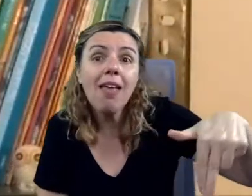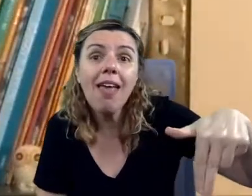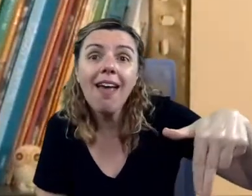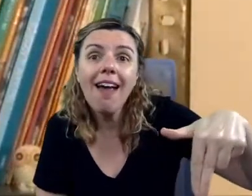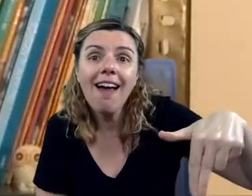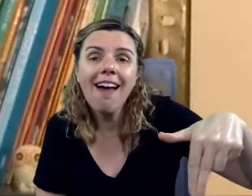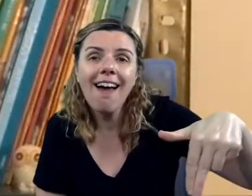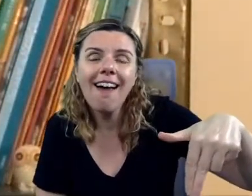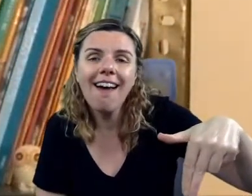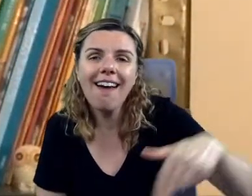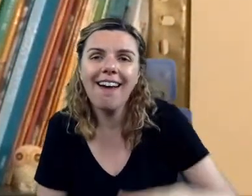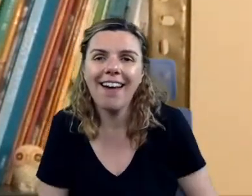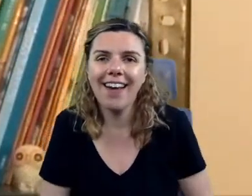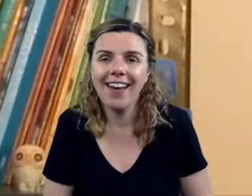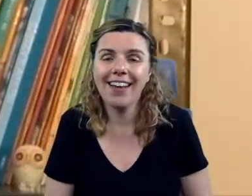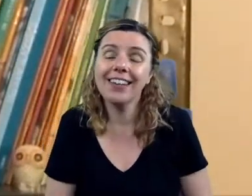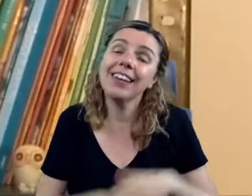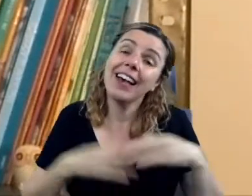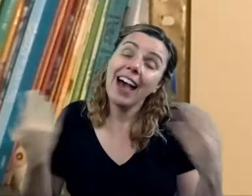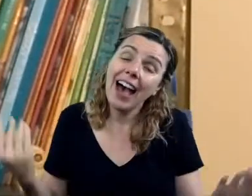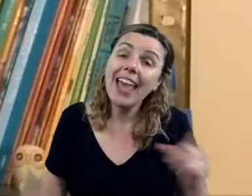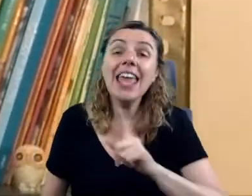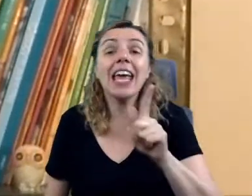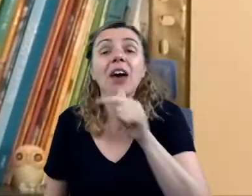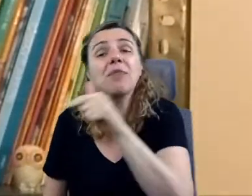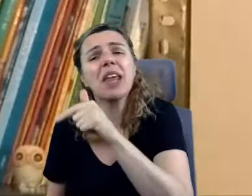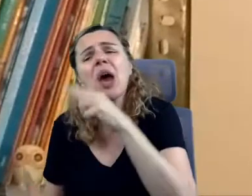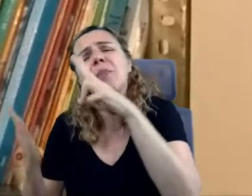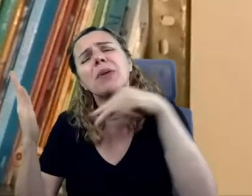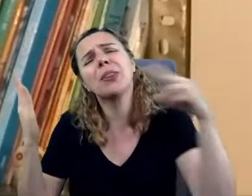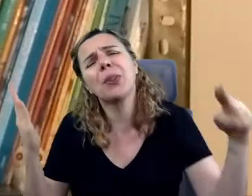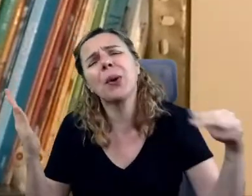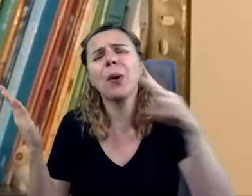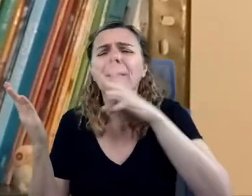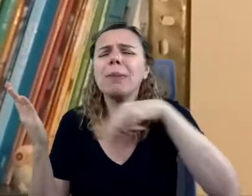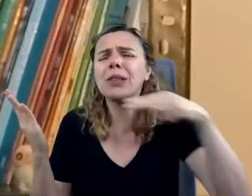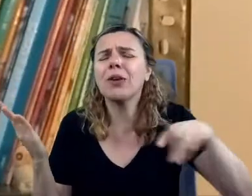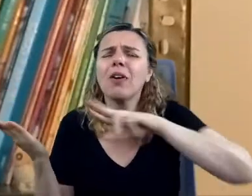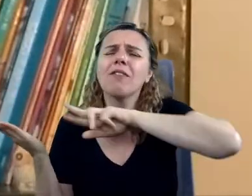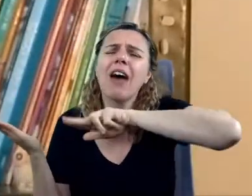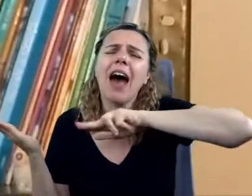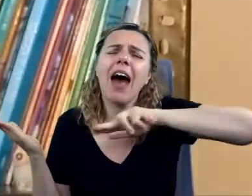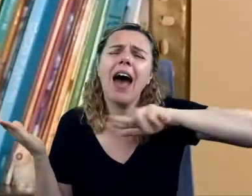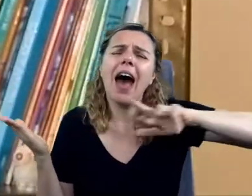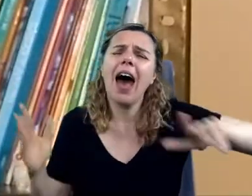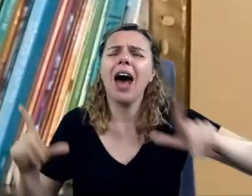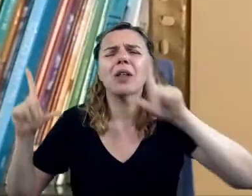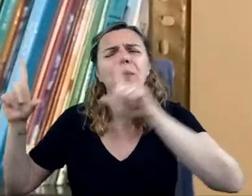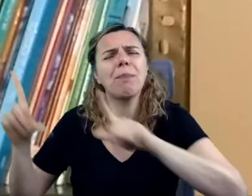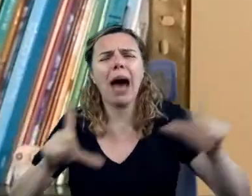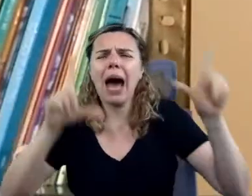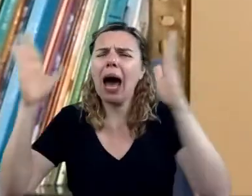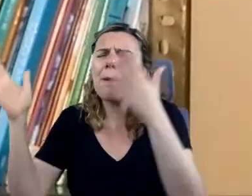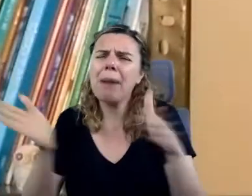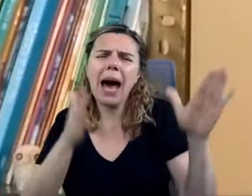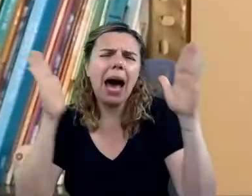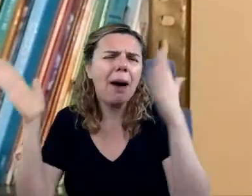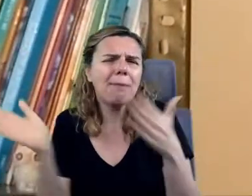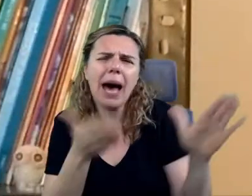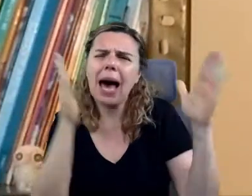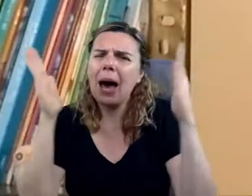primeiros passos. E assim o pintor de lembranças foi enchendo de ilusões muitas